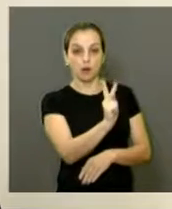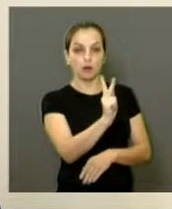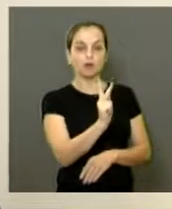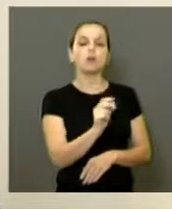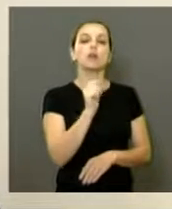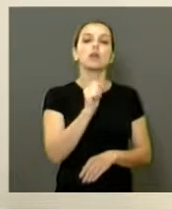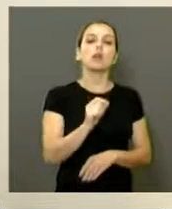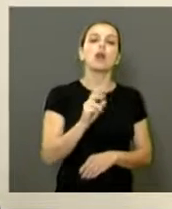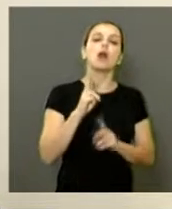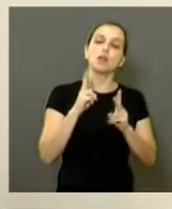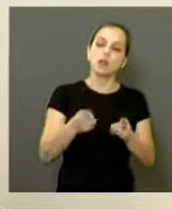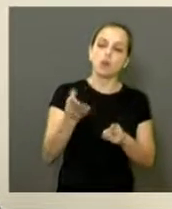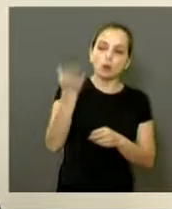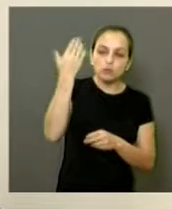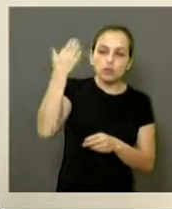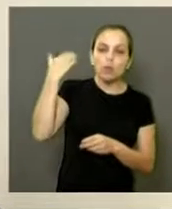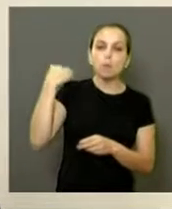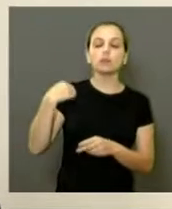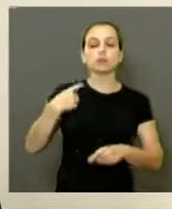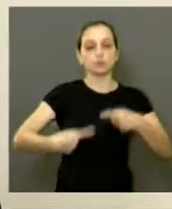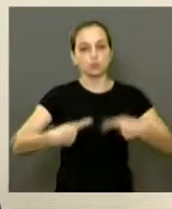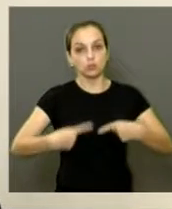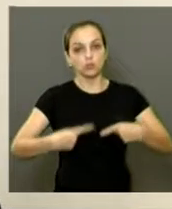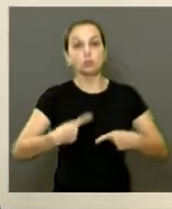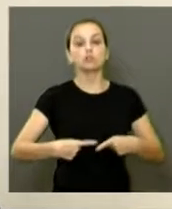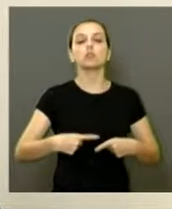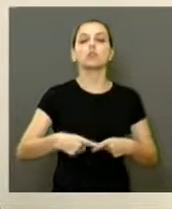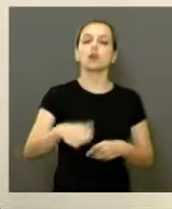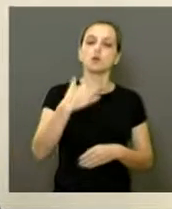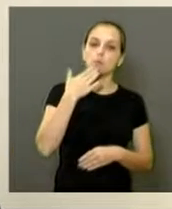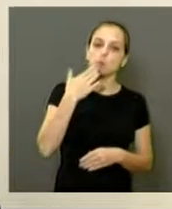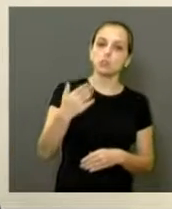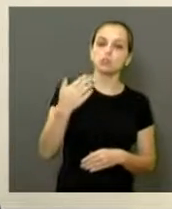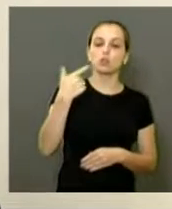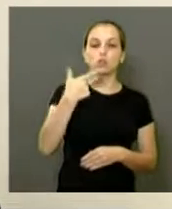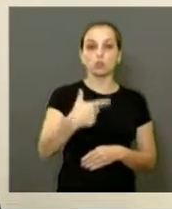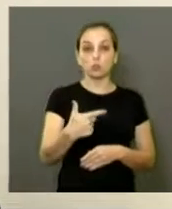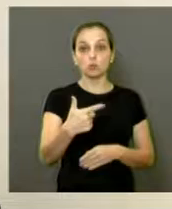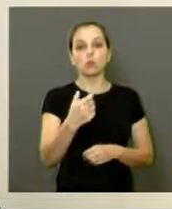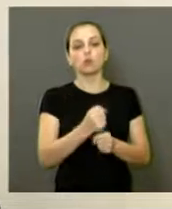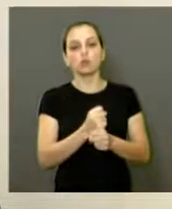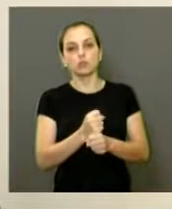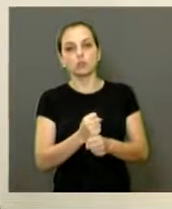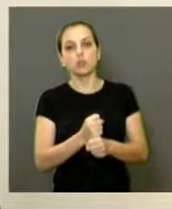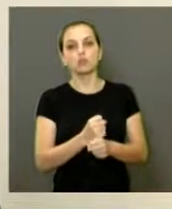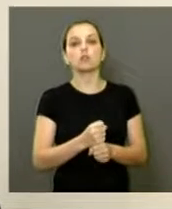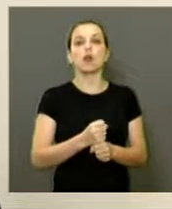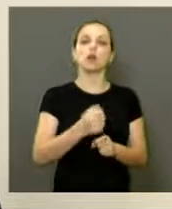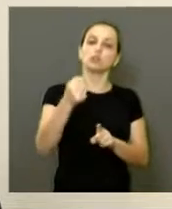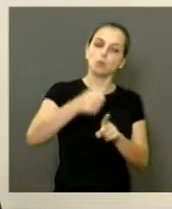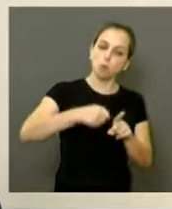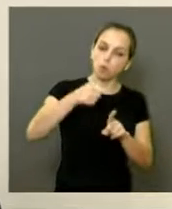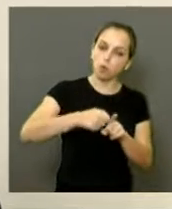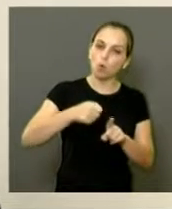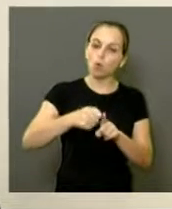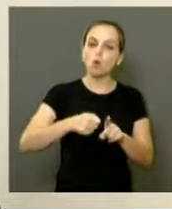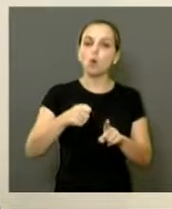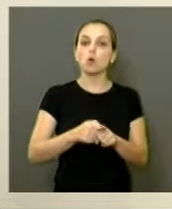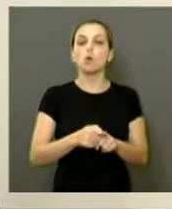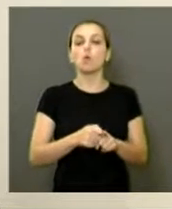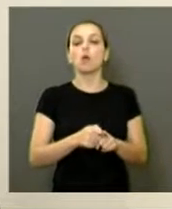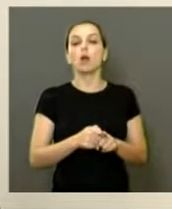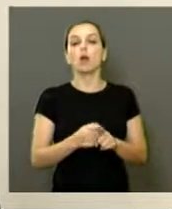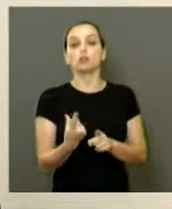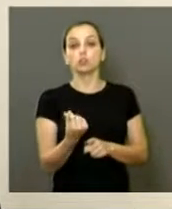vereador elias chediek nós pedimos um levantamento de dois anos da hora park e todos os meses ele tinha tomado prejuízo